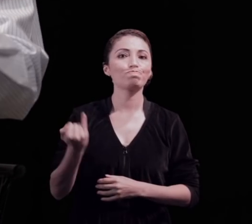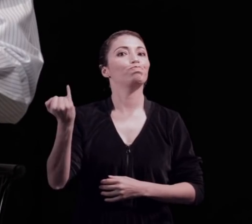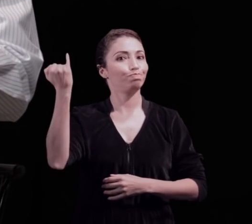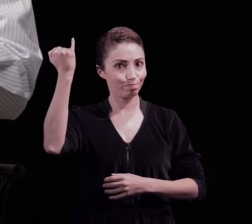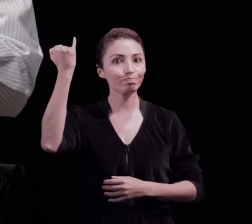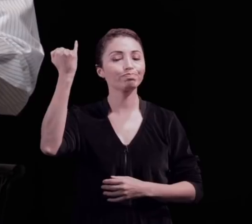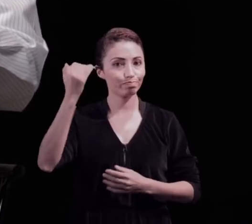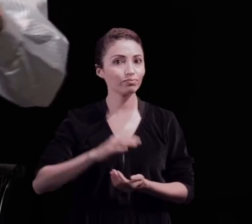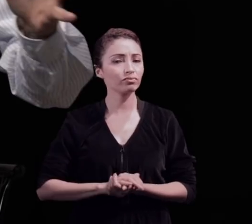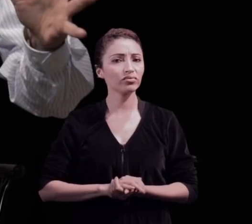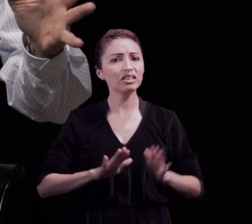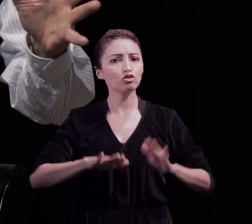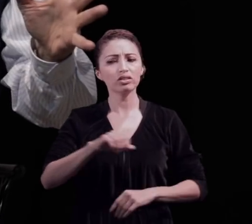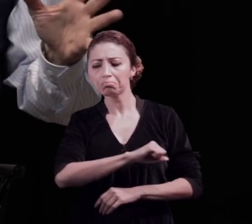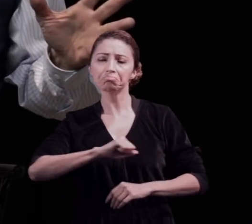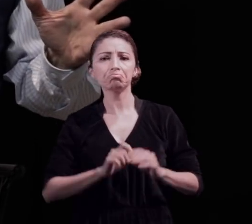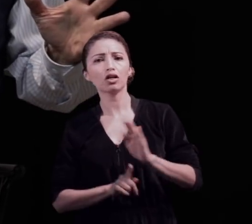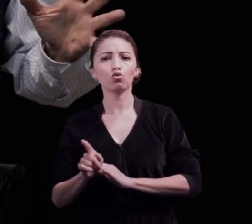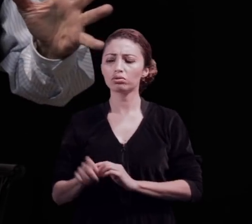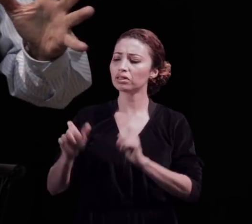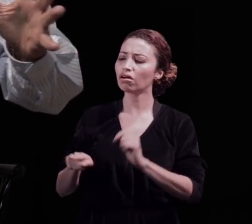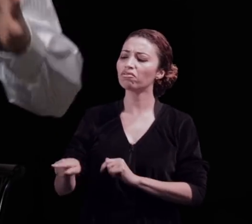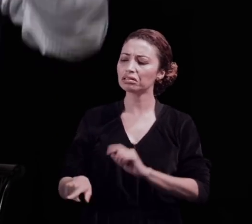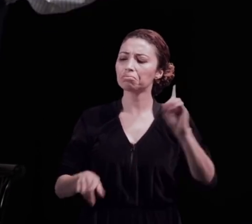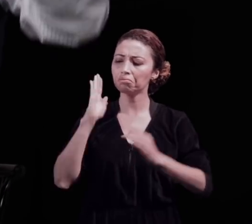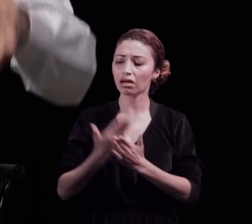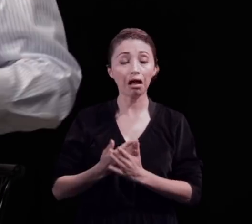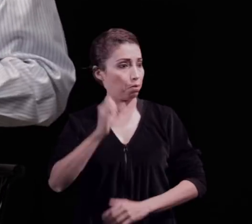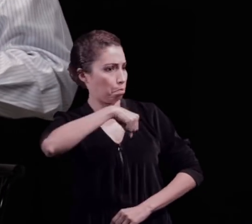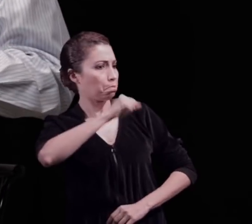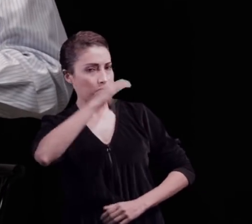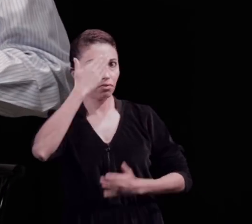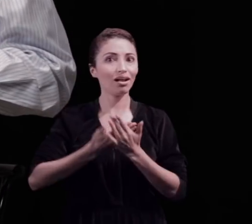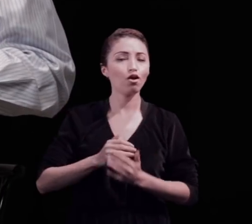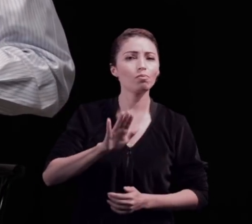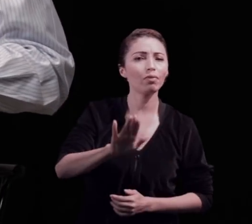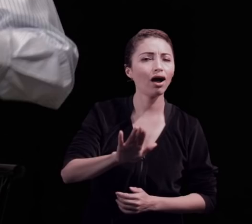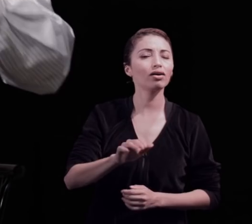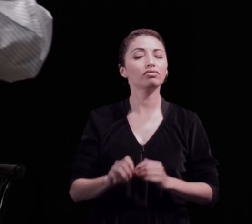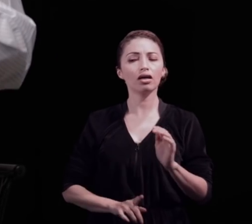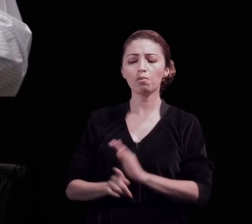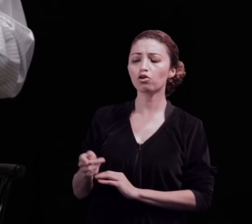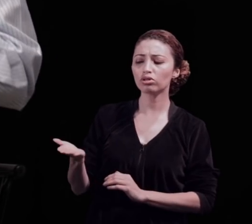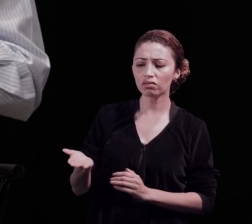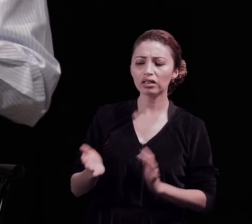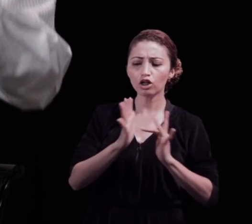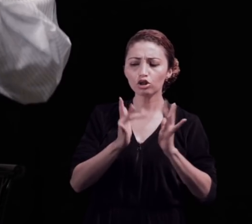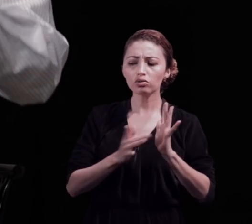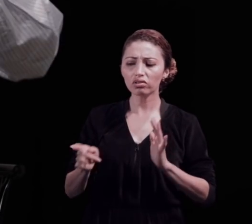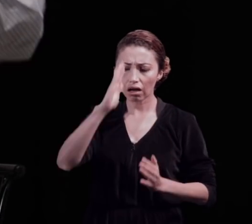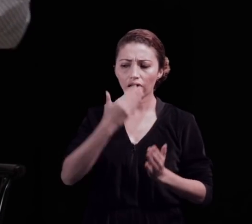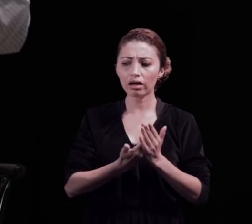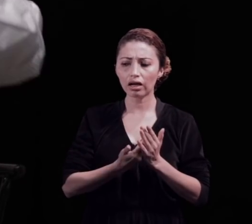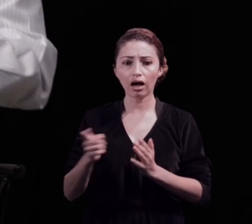muito importante. Se você pergunta para as pessoas, elas vão dizer: não, eu creio em Deus. Mas se você perguntar para ela: